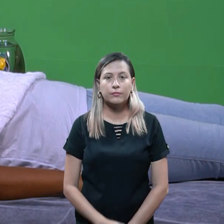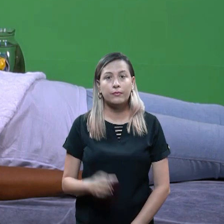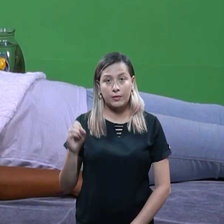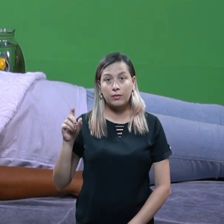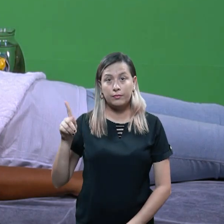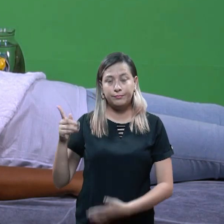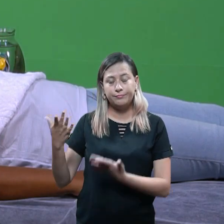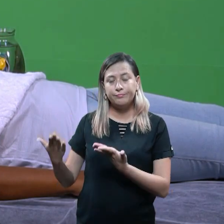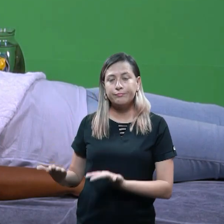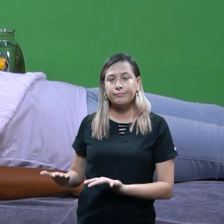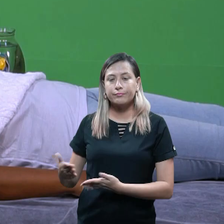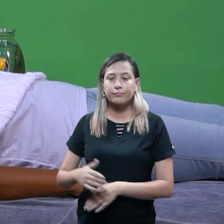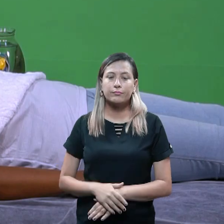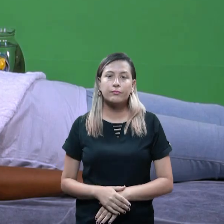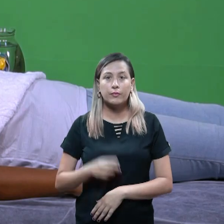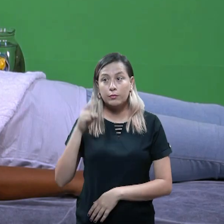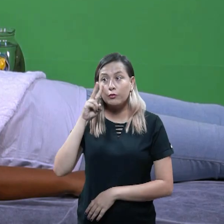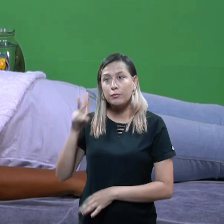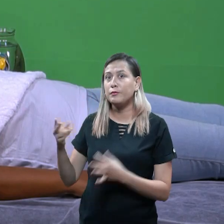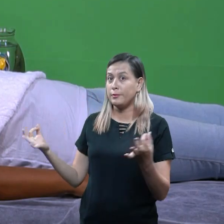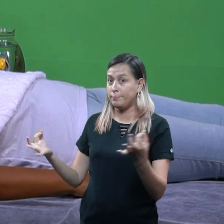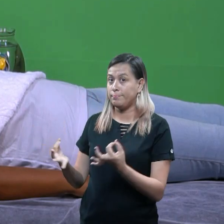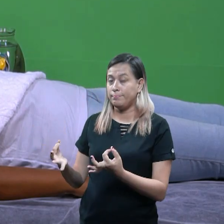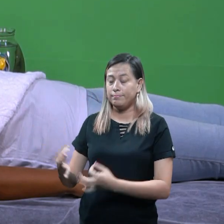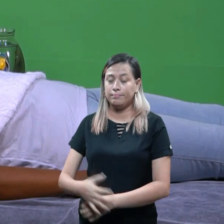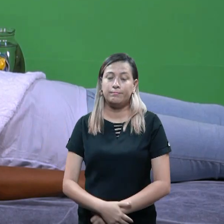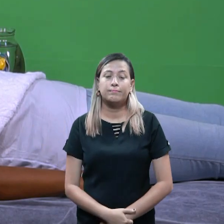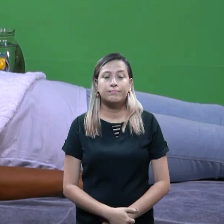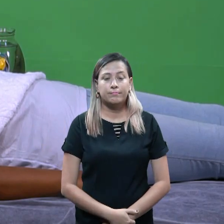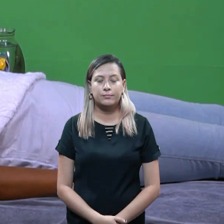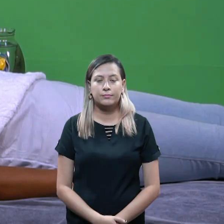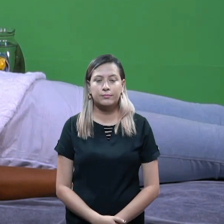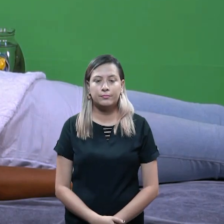Ok. Aí agora vamos ver se está certo.